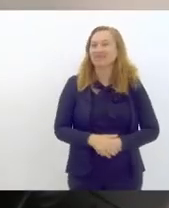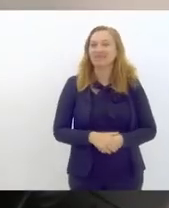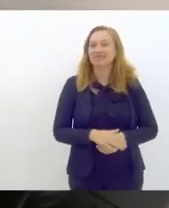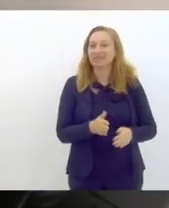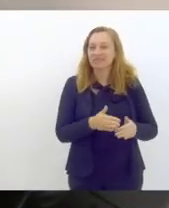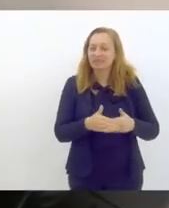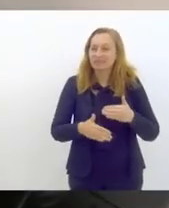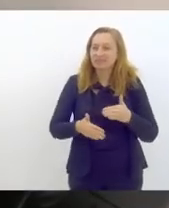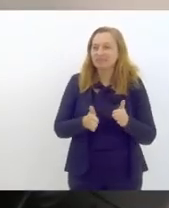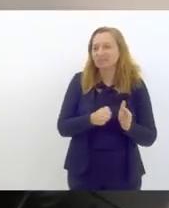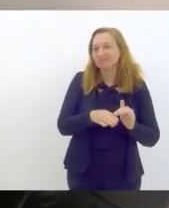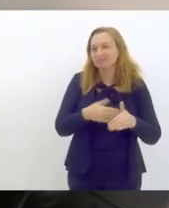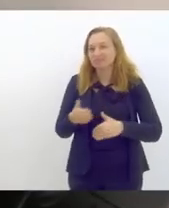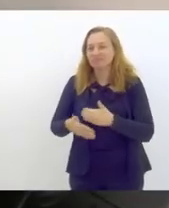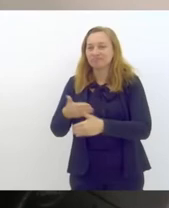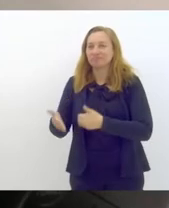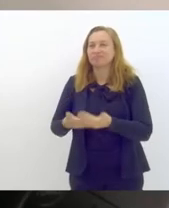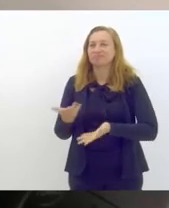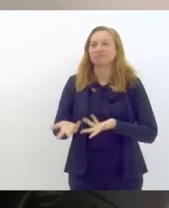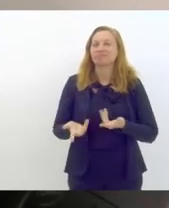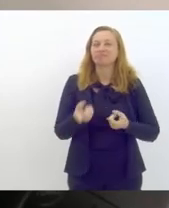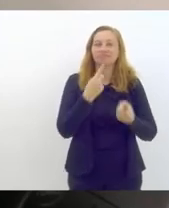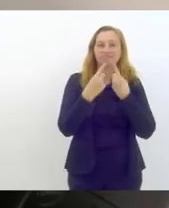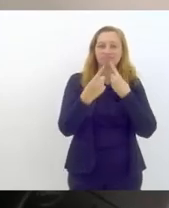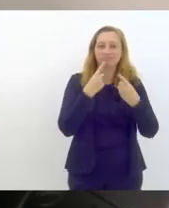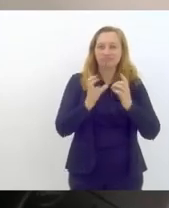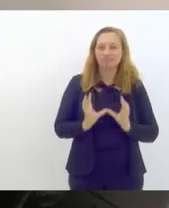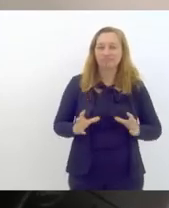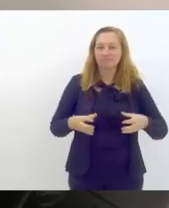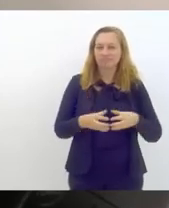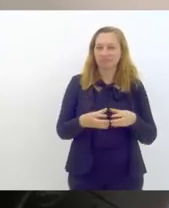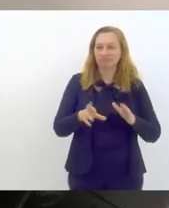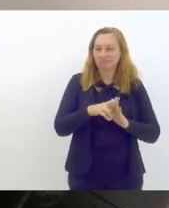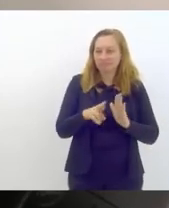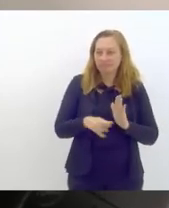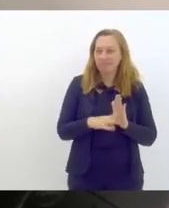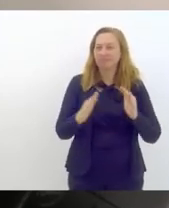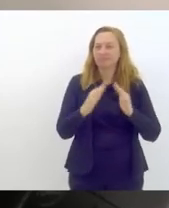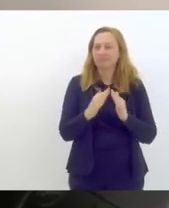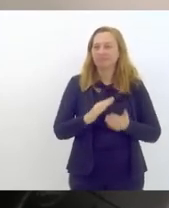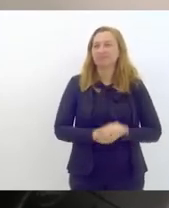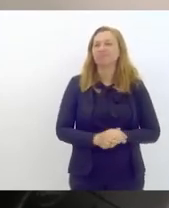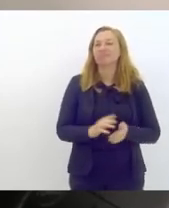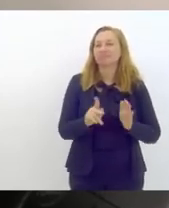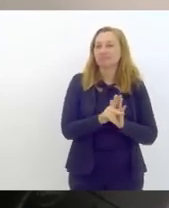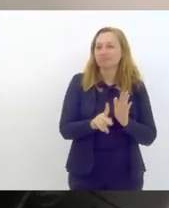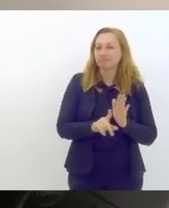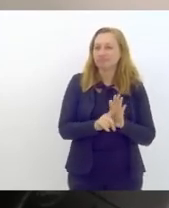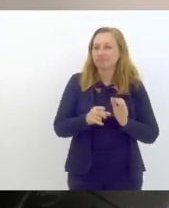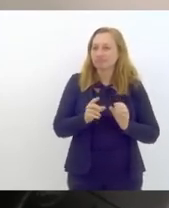processo de discussão no âmbito da Comissão de Normas Internas, da mesma forma, o projeto